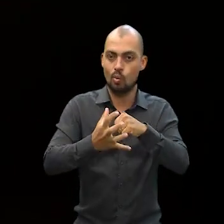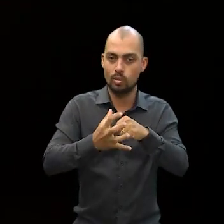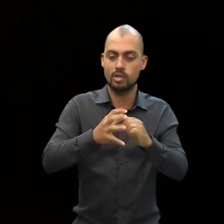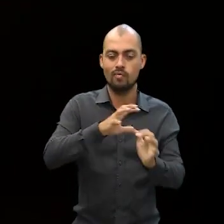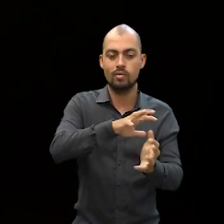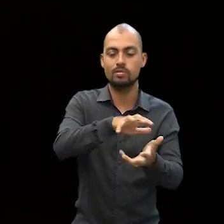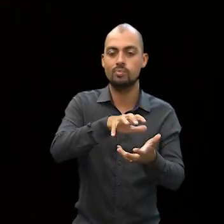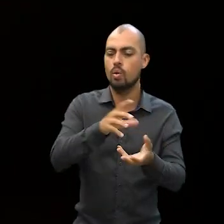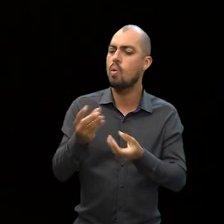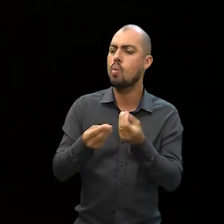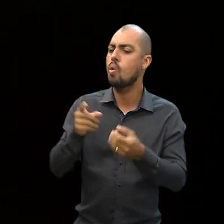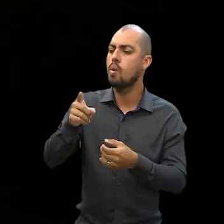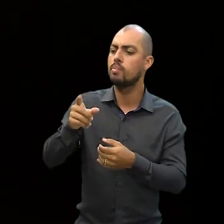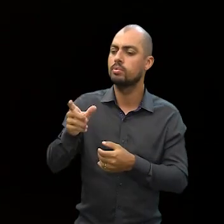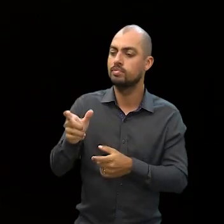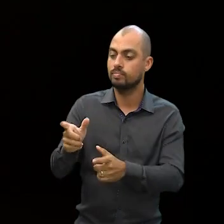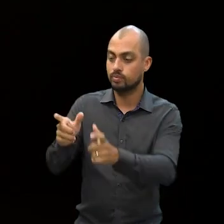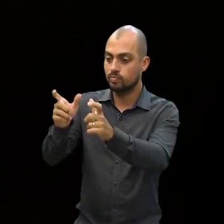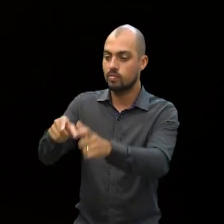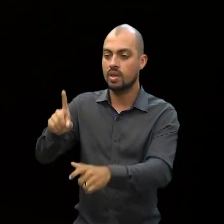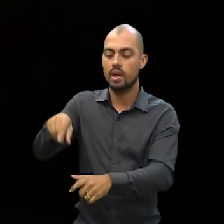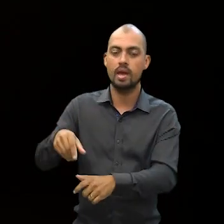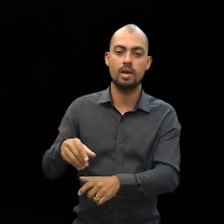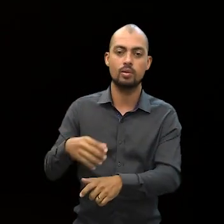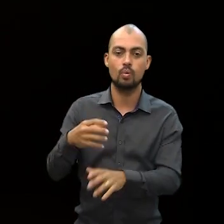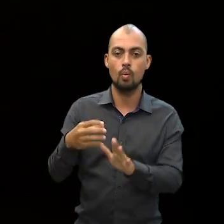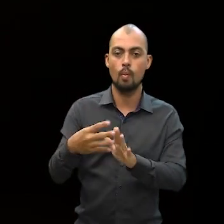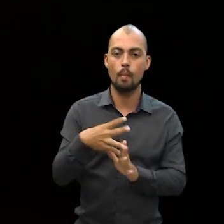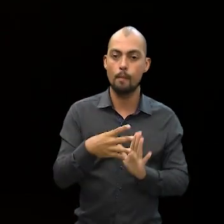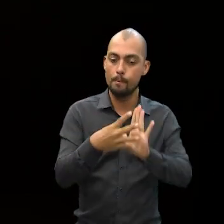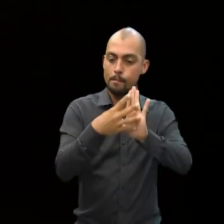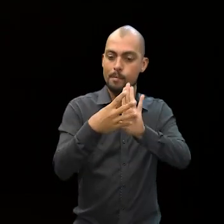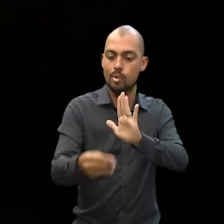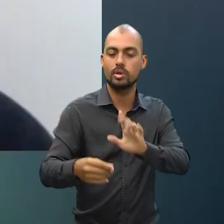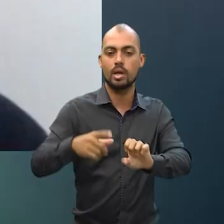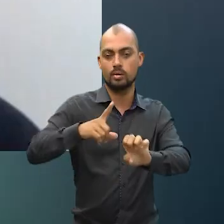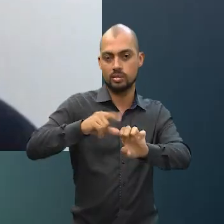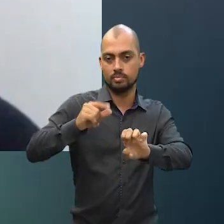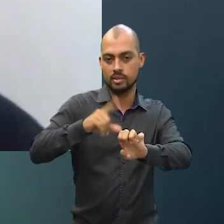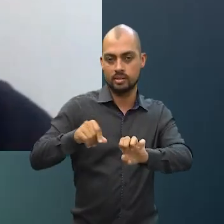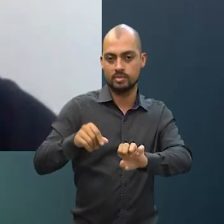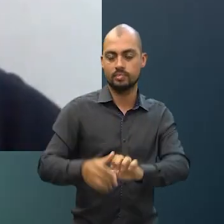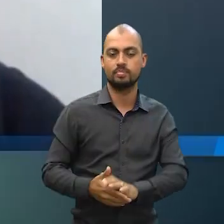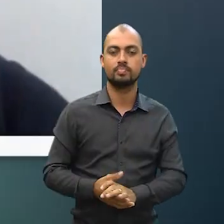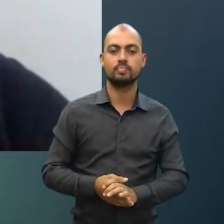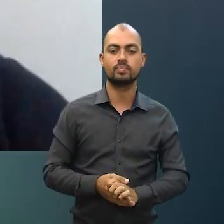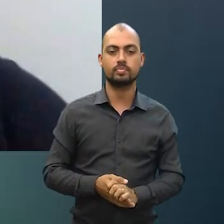como vocês se tornaram uma alternativa de empreender.